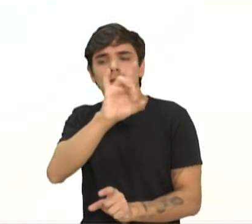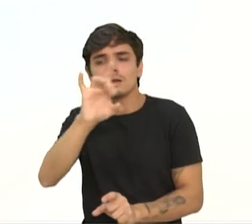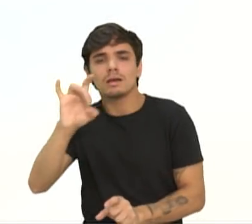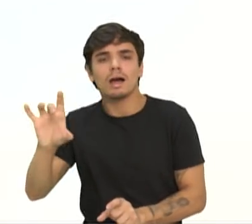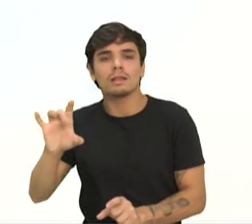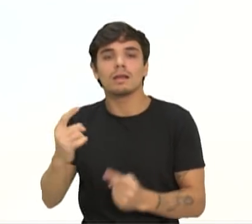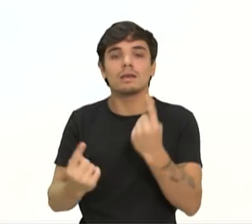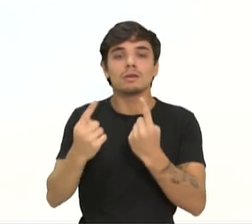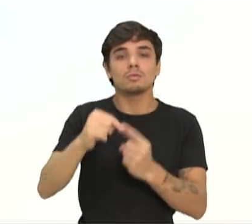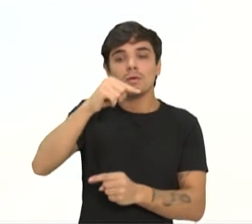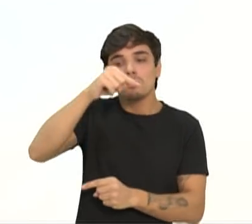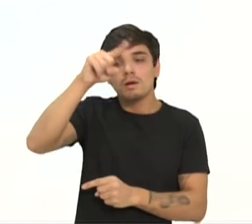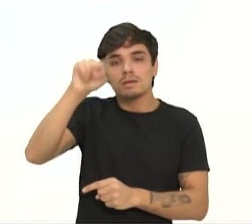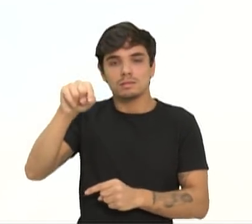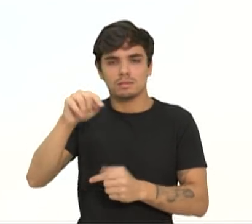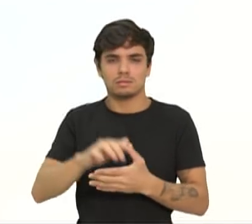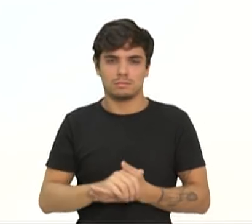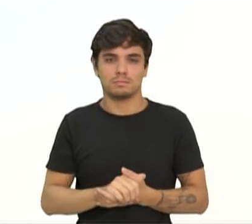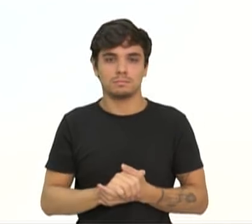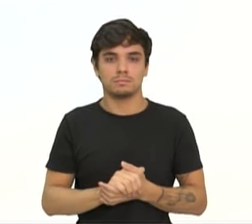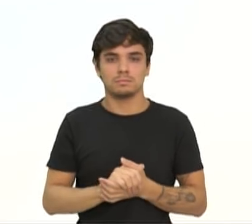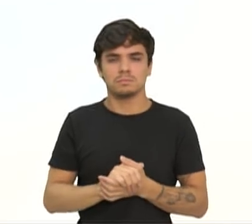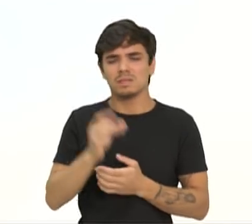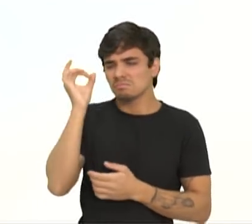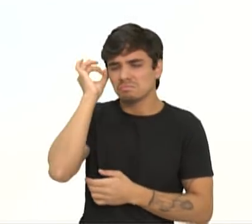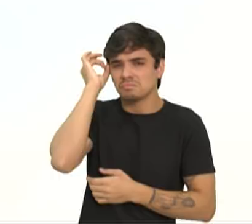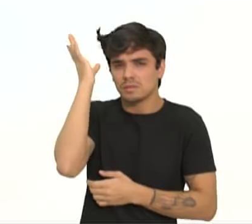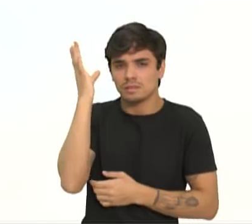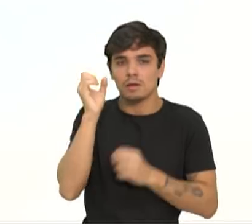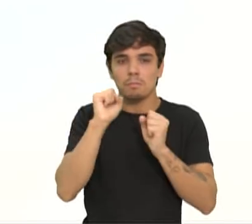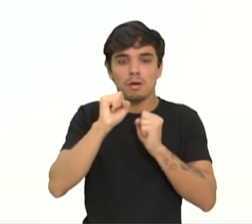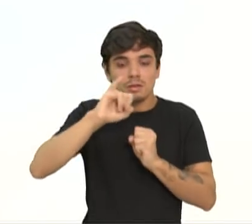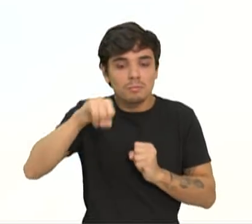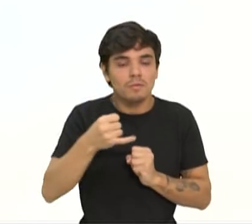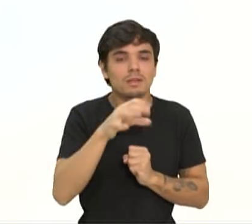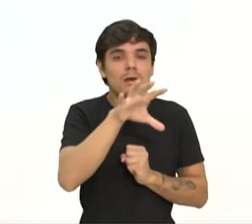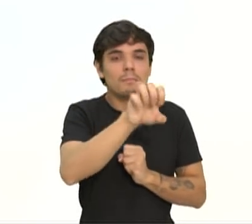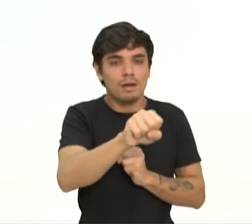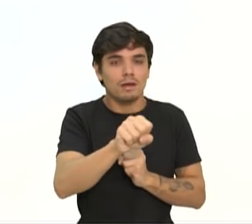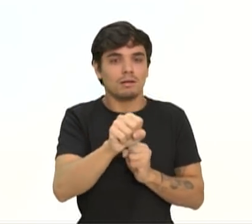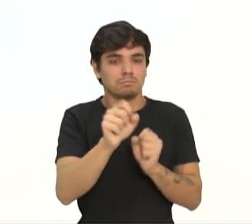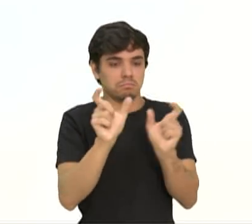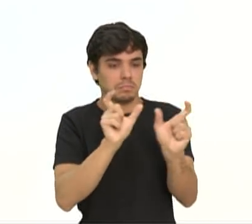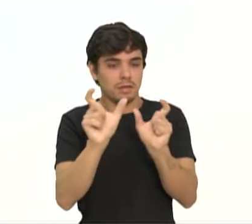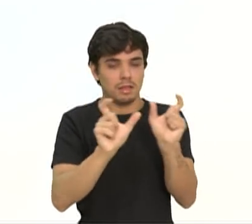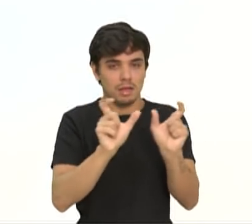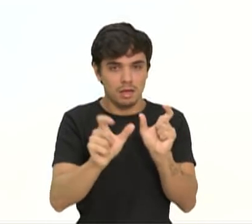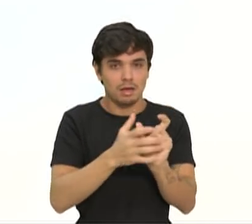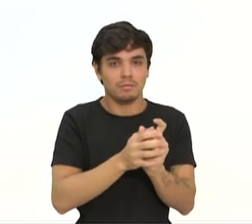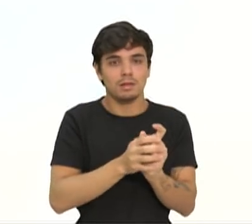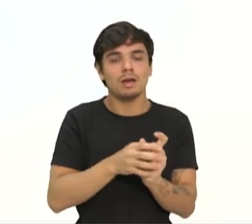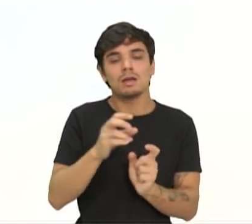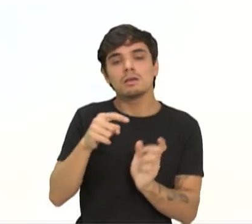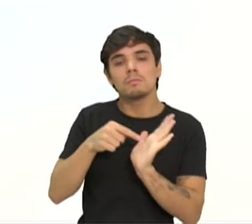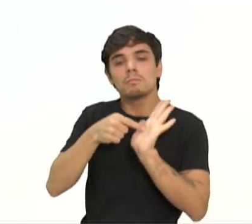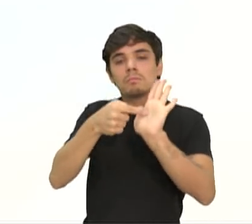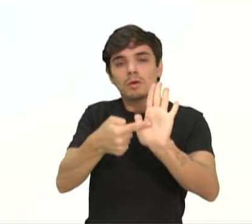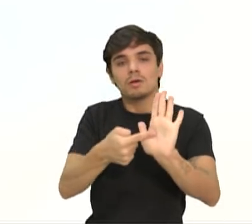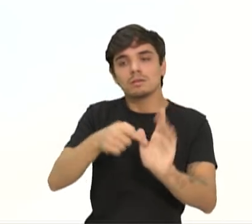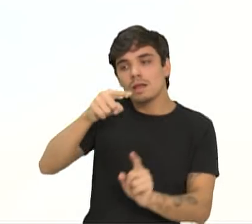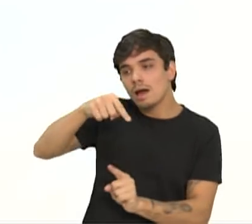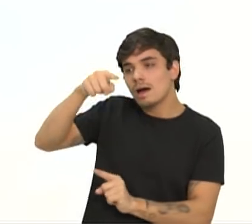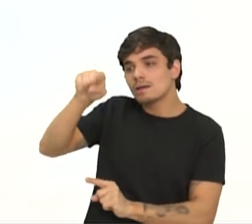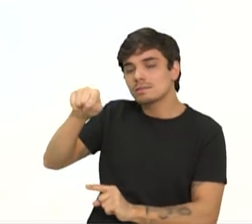fácil. Pode aproveitar as palavras que você já separou, faça a contagem e indique em qual sílaba está o acento,